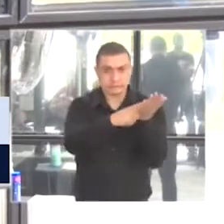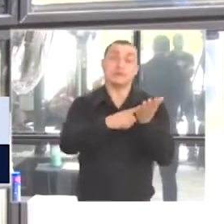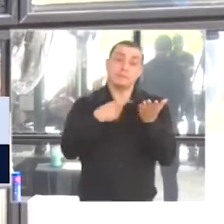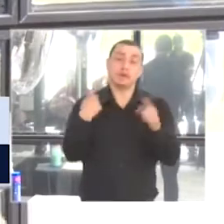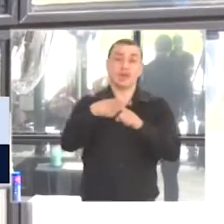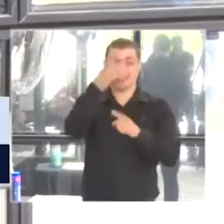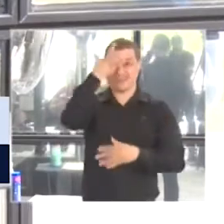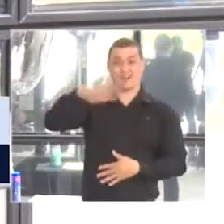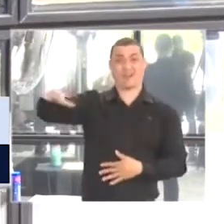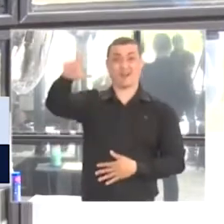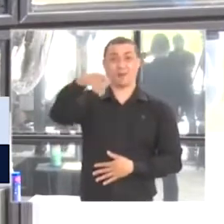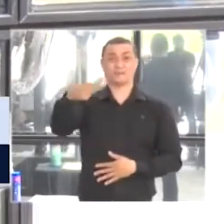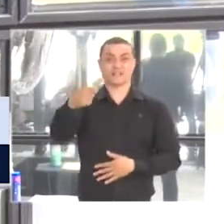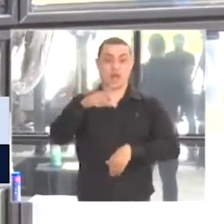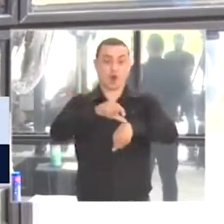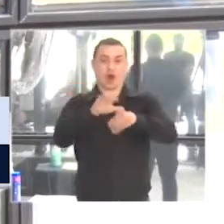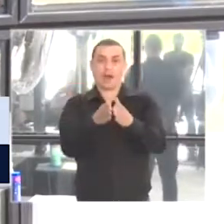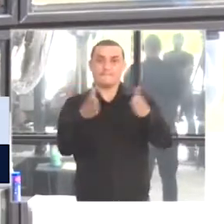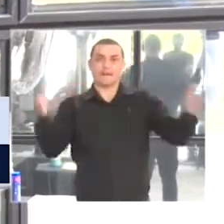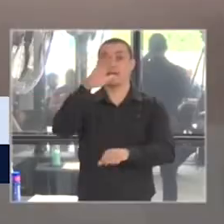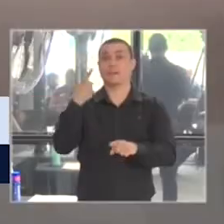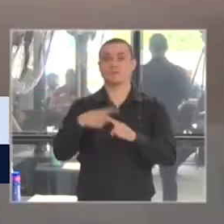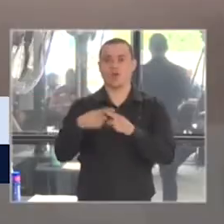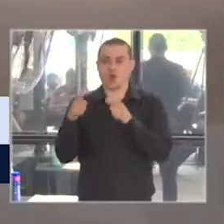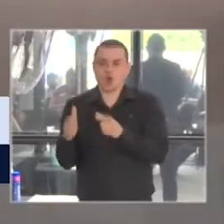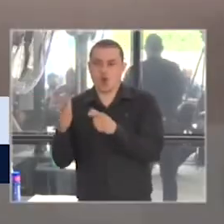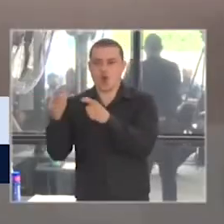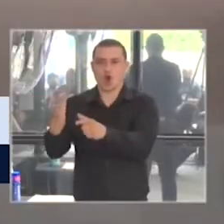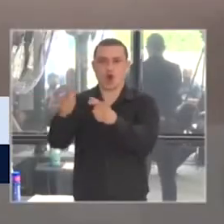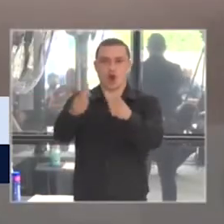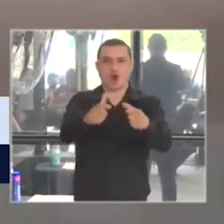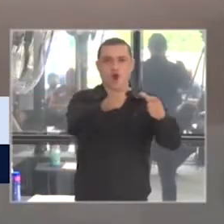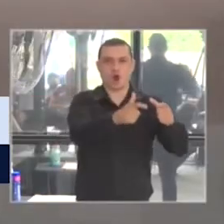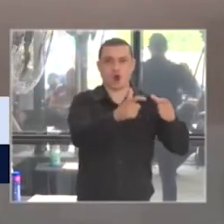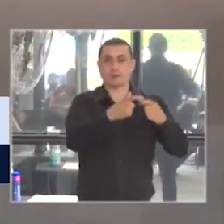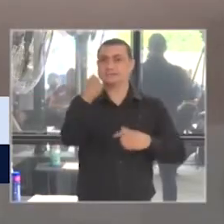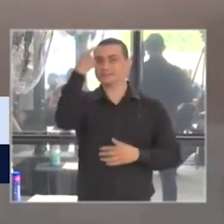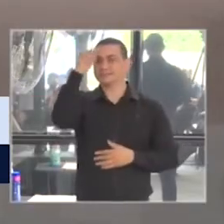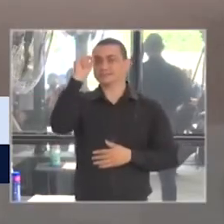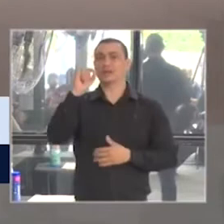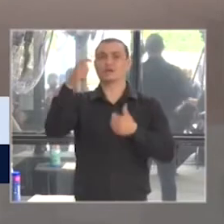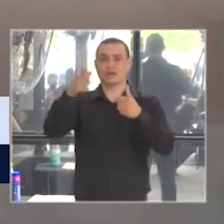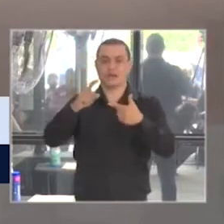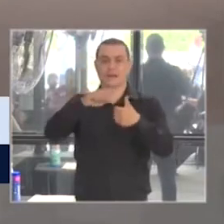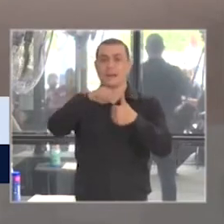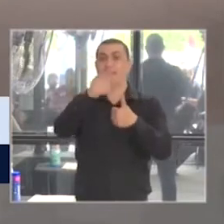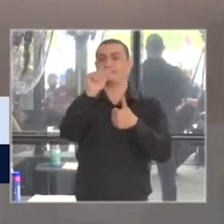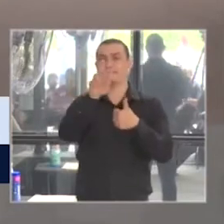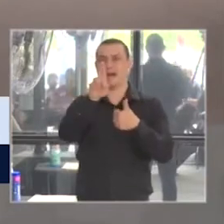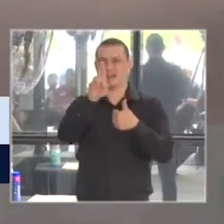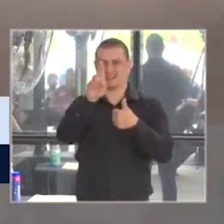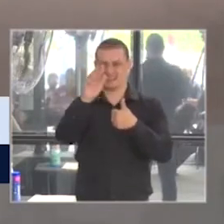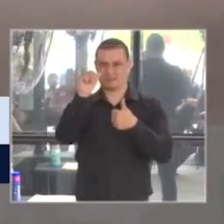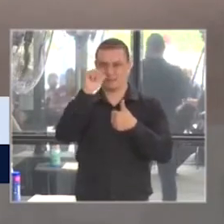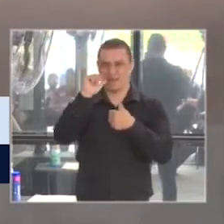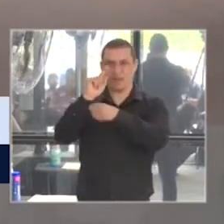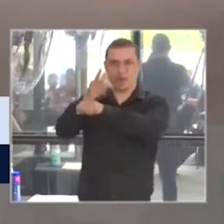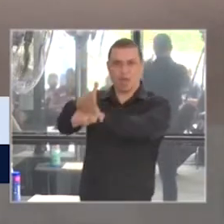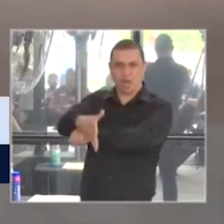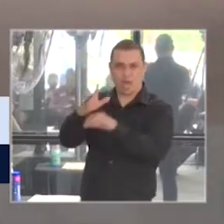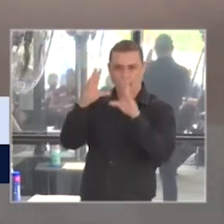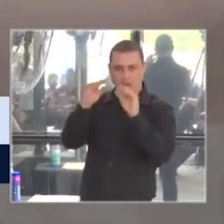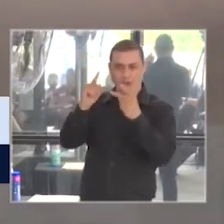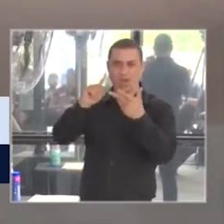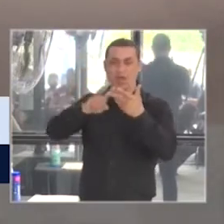de um maior espaçamento entre as pessoas. E consideram que os bares noturnos, que